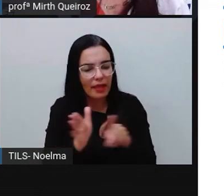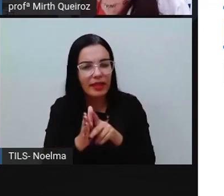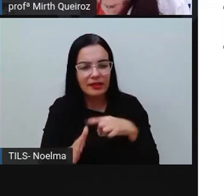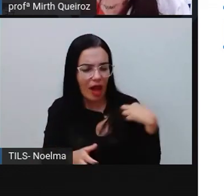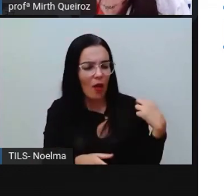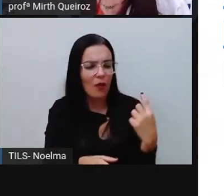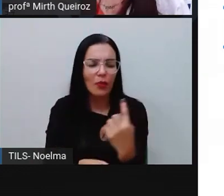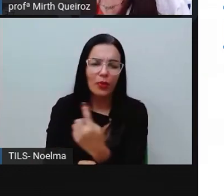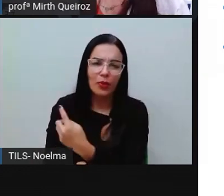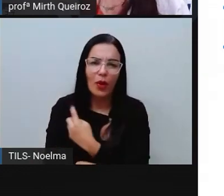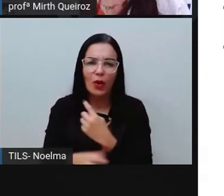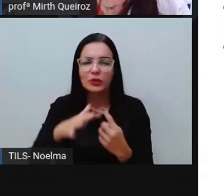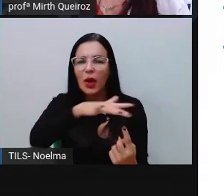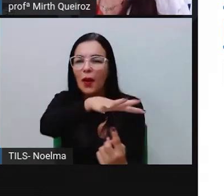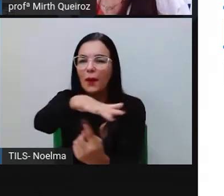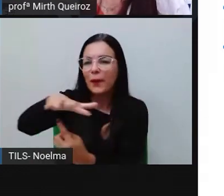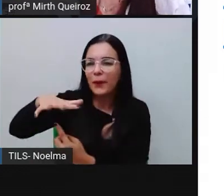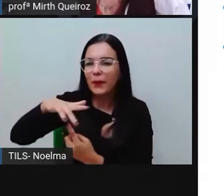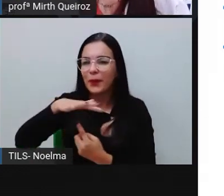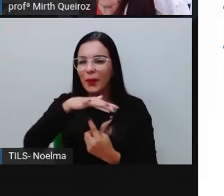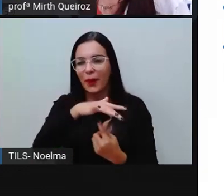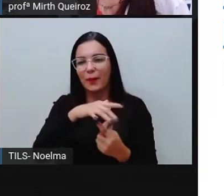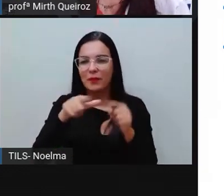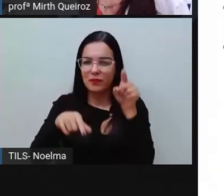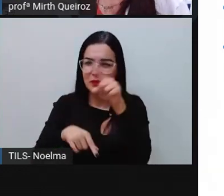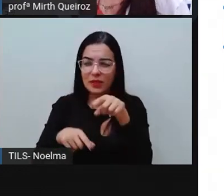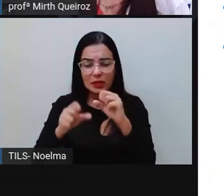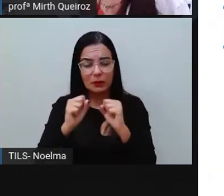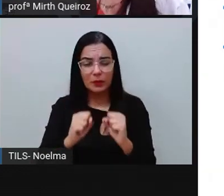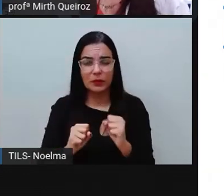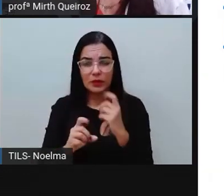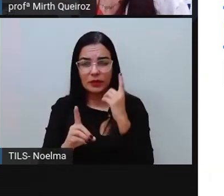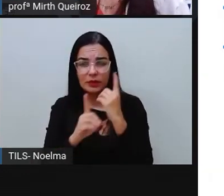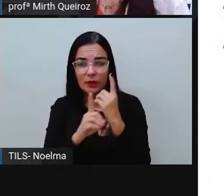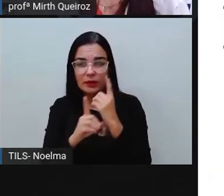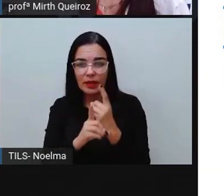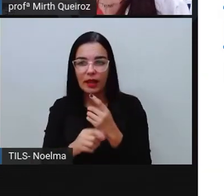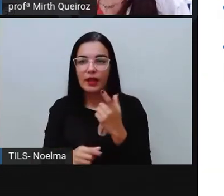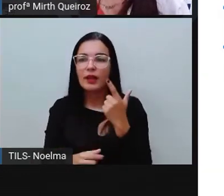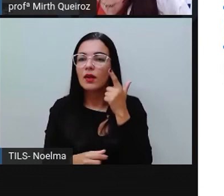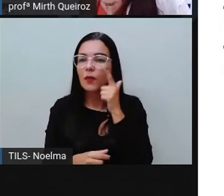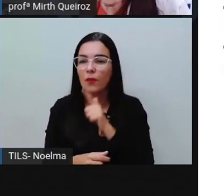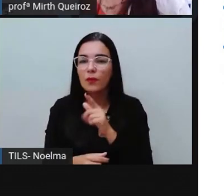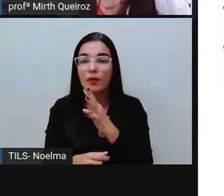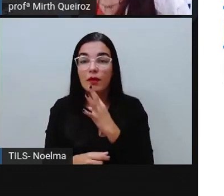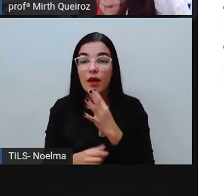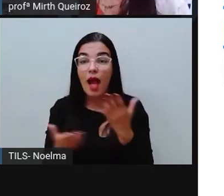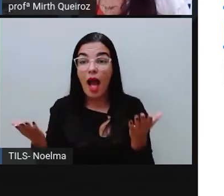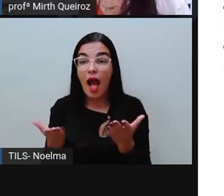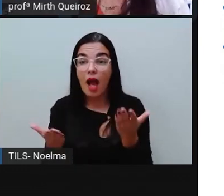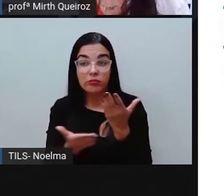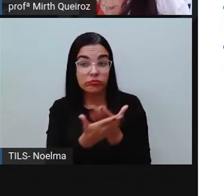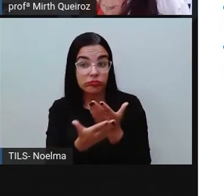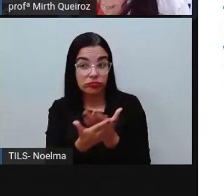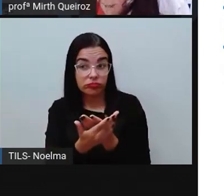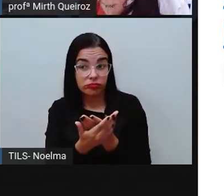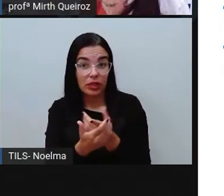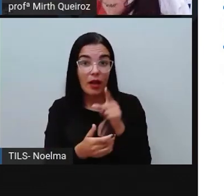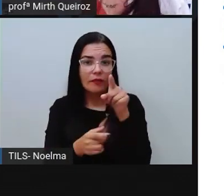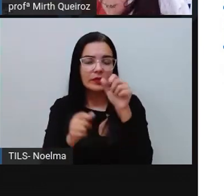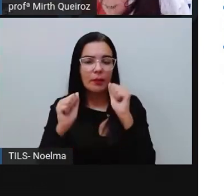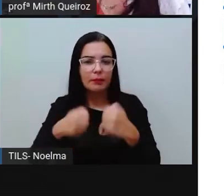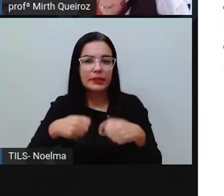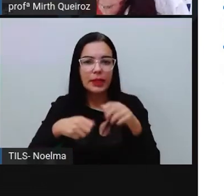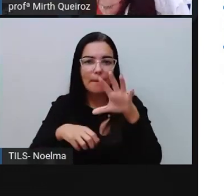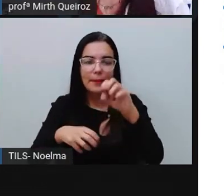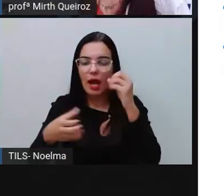vocês venham a aprender e conhecer um pouco mais sobre ele, certo? A nossa aula ela vai se encerrando por aqui. Pegue lá